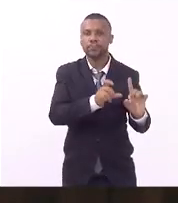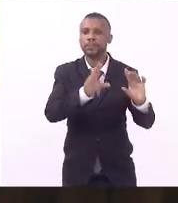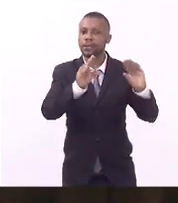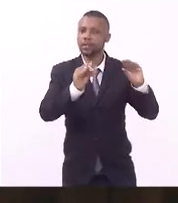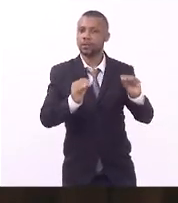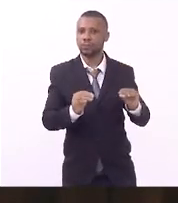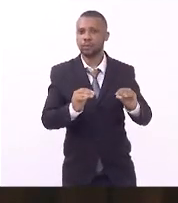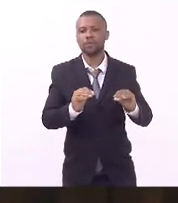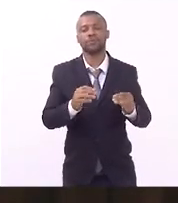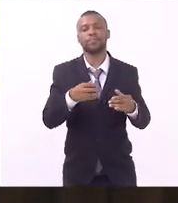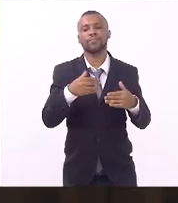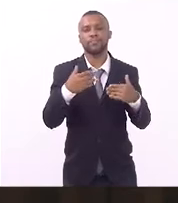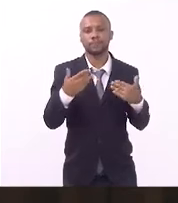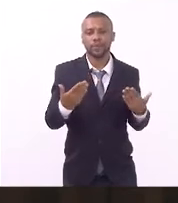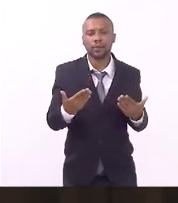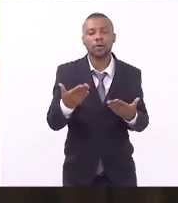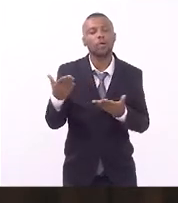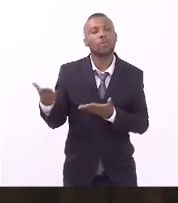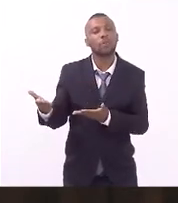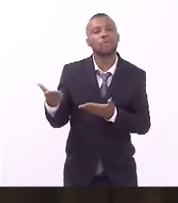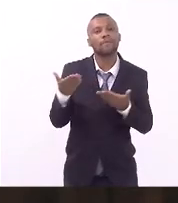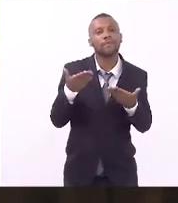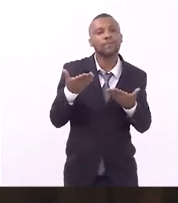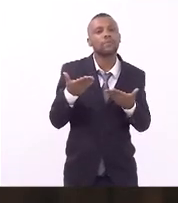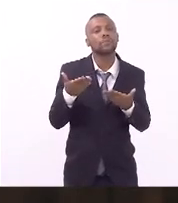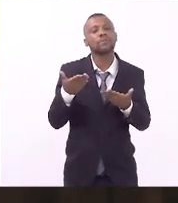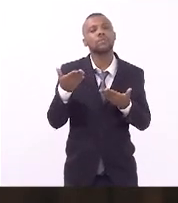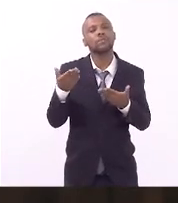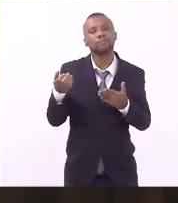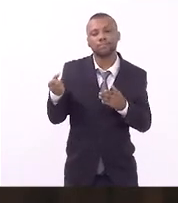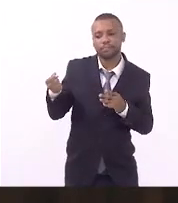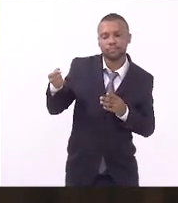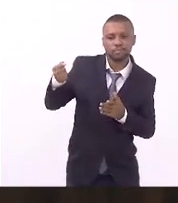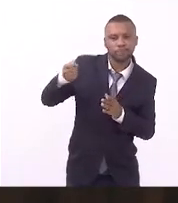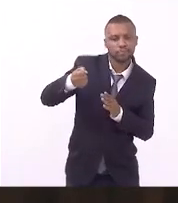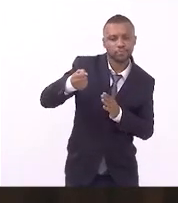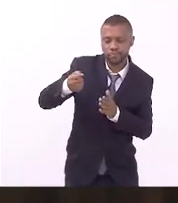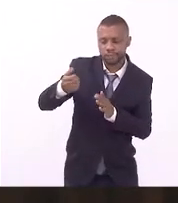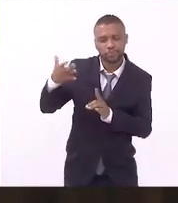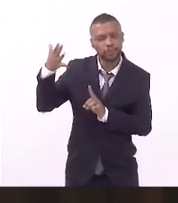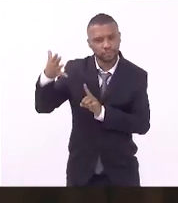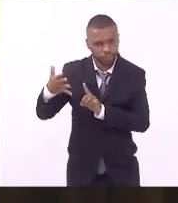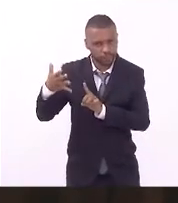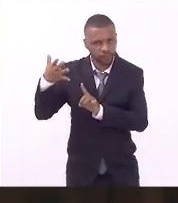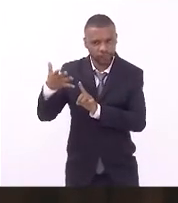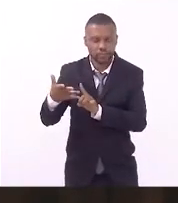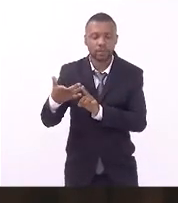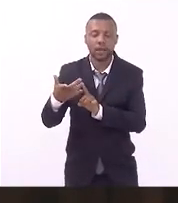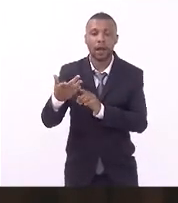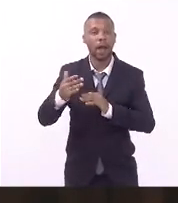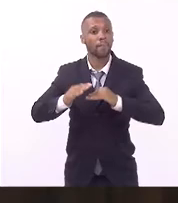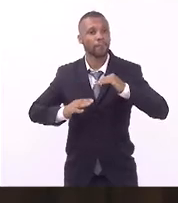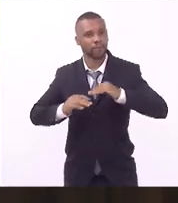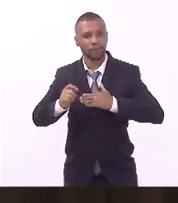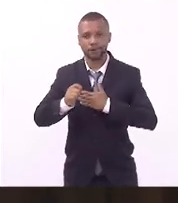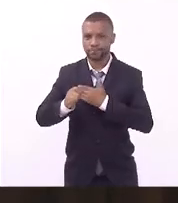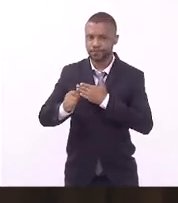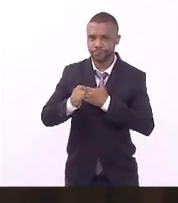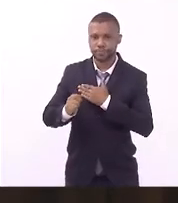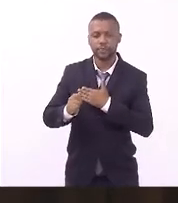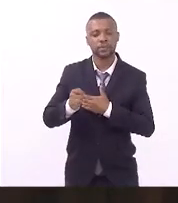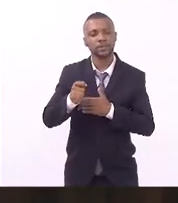já convido para usar a palavra a jornalista Cristina